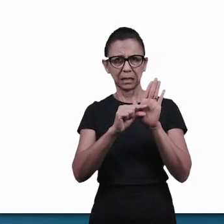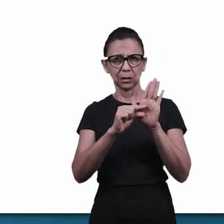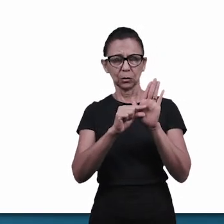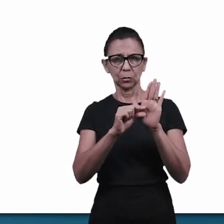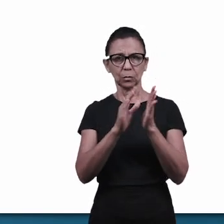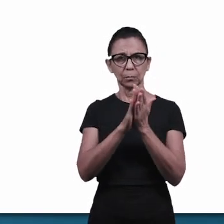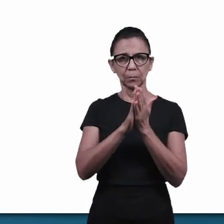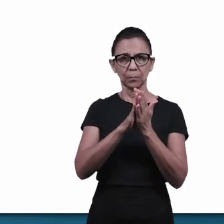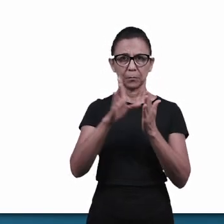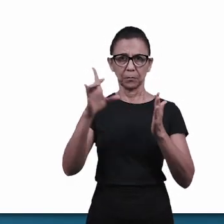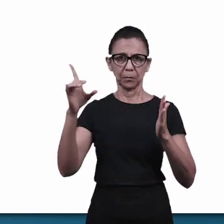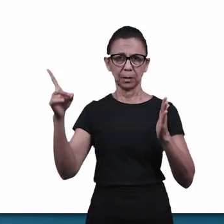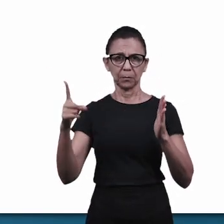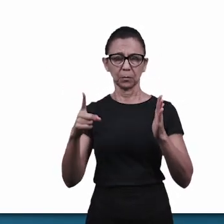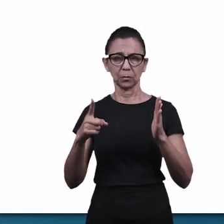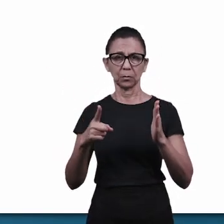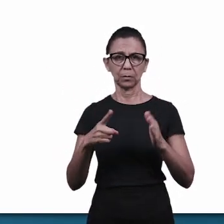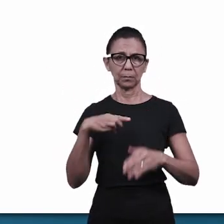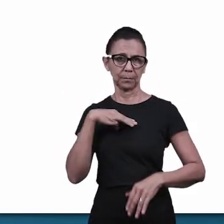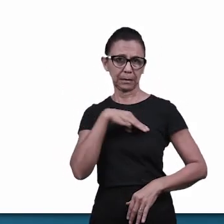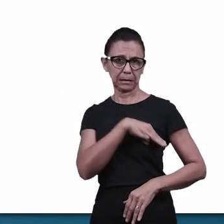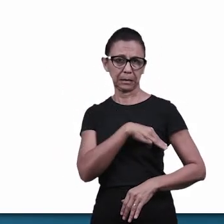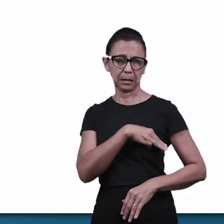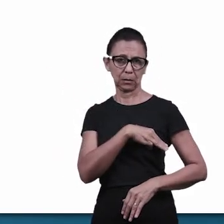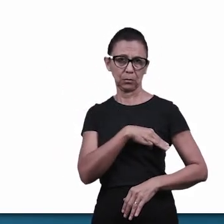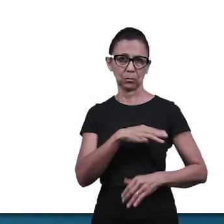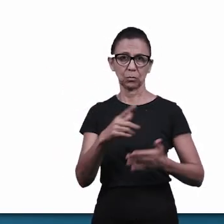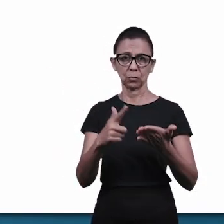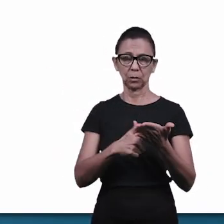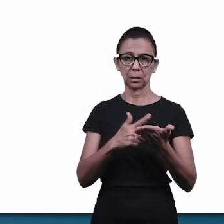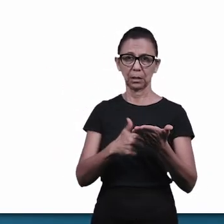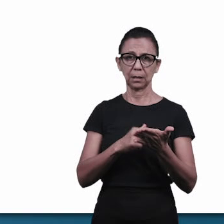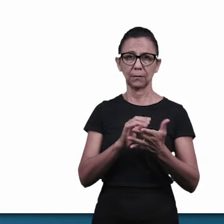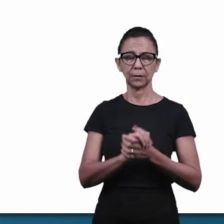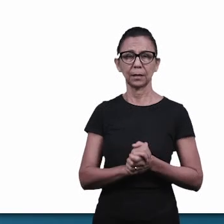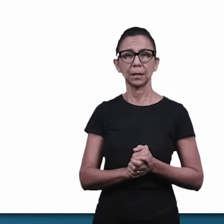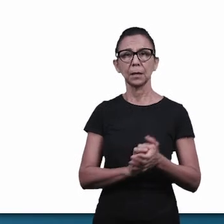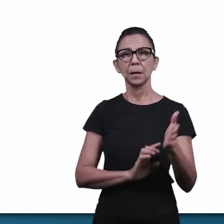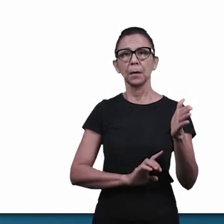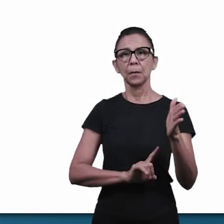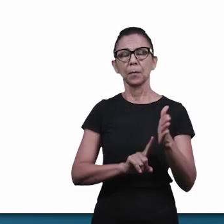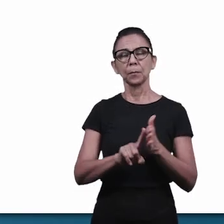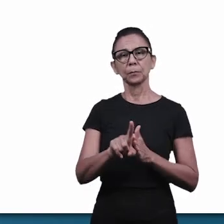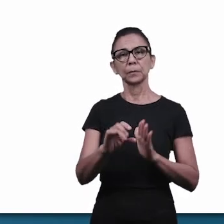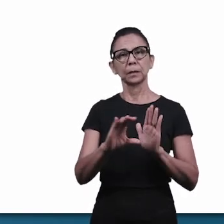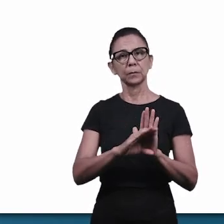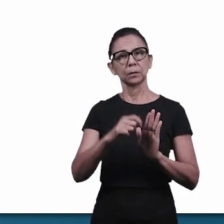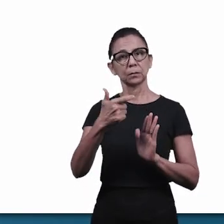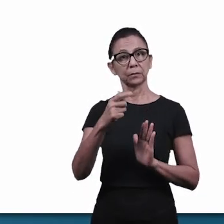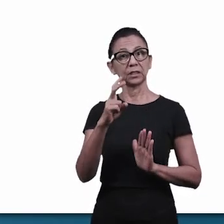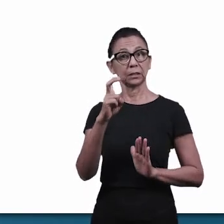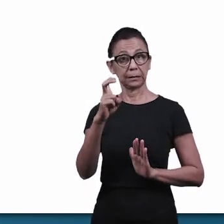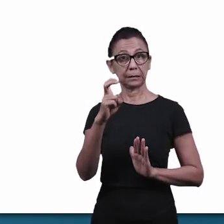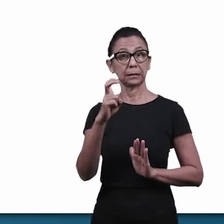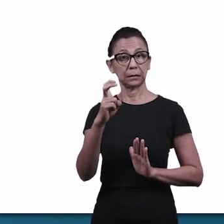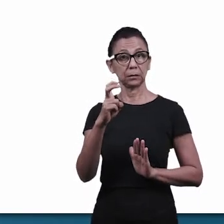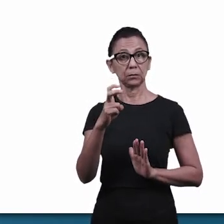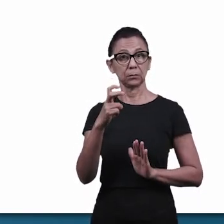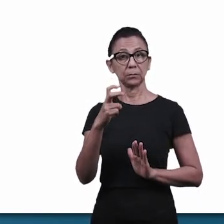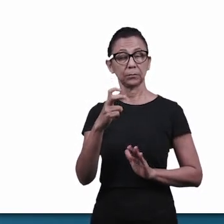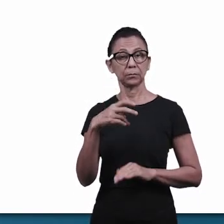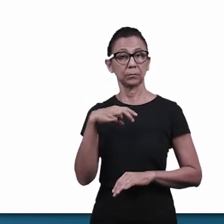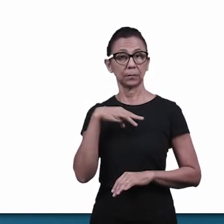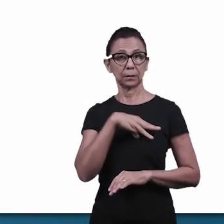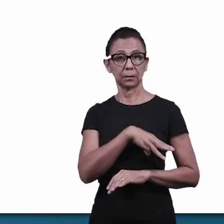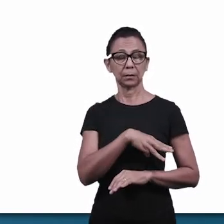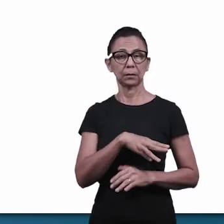no capítulo do Evangelho de Mateus, a pergunta do item A, ou seja, o capítulo 25, do